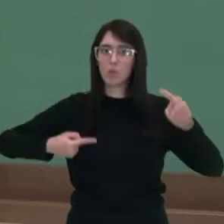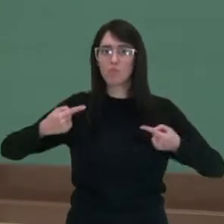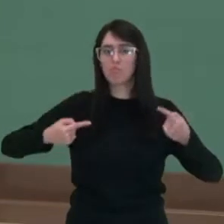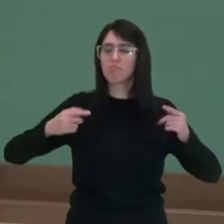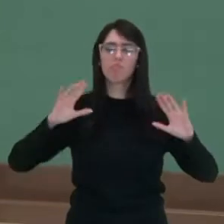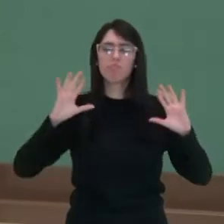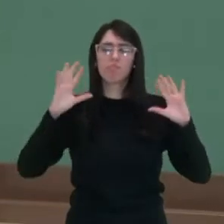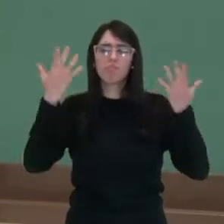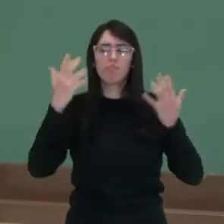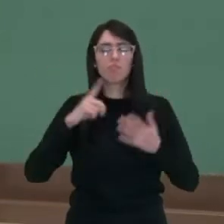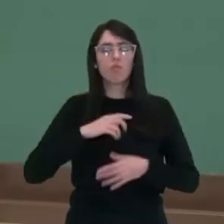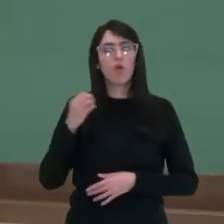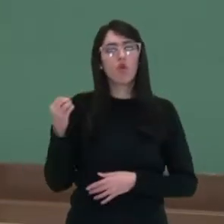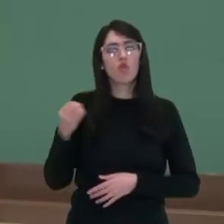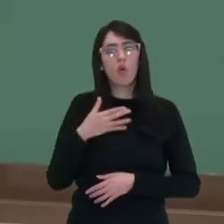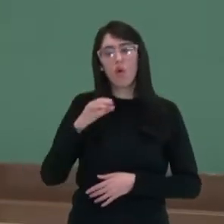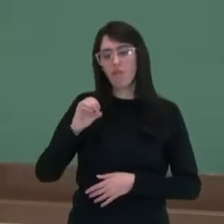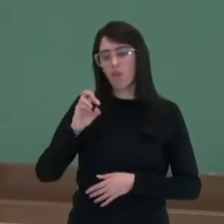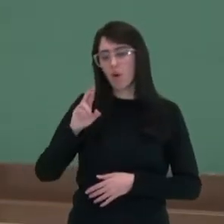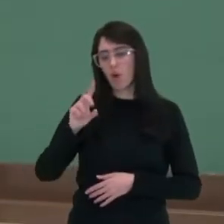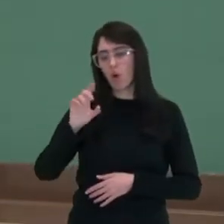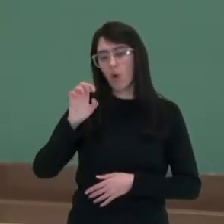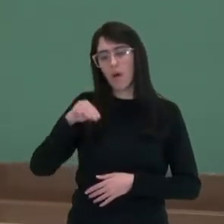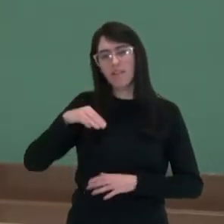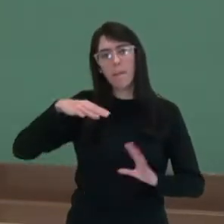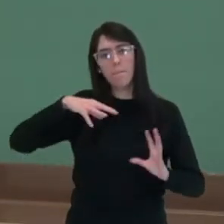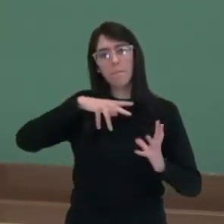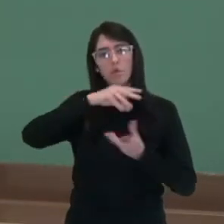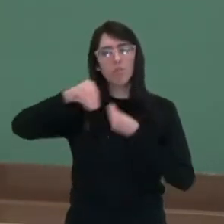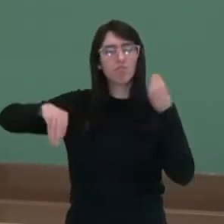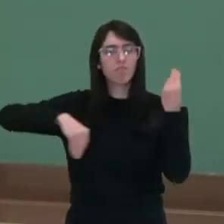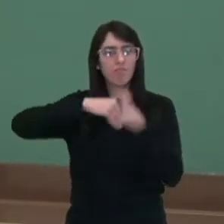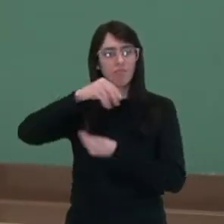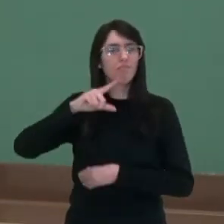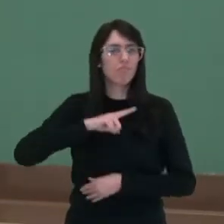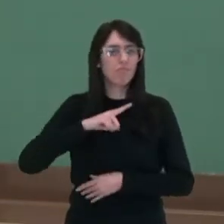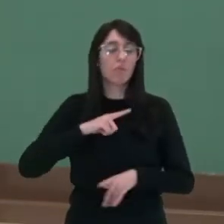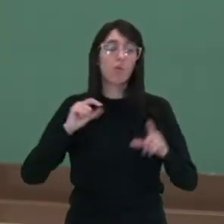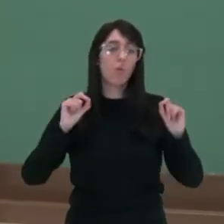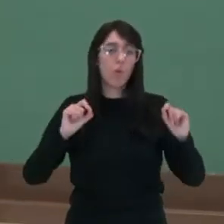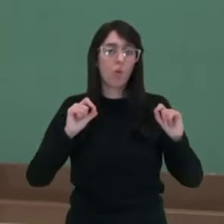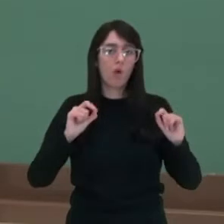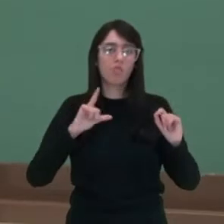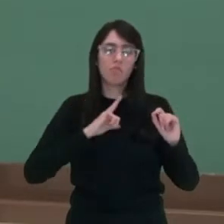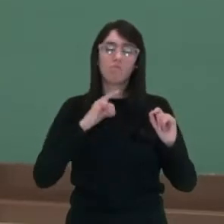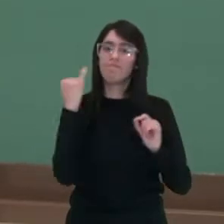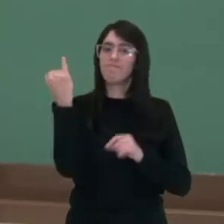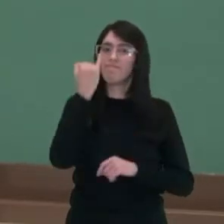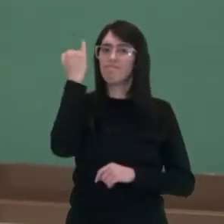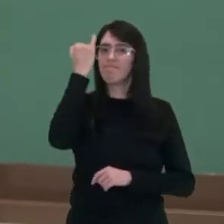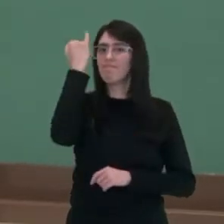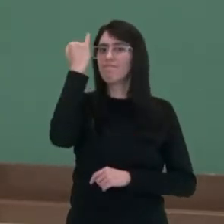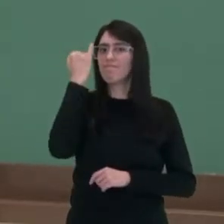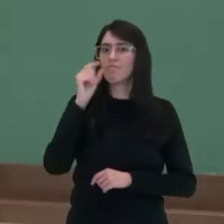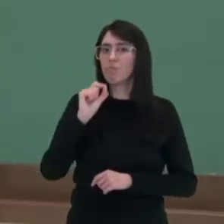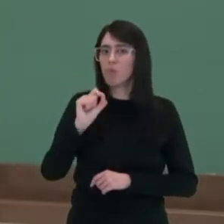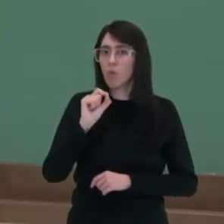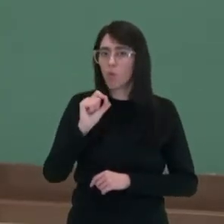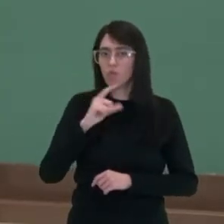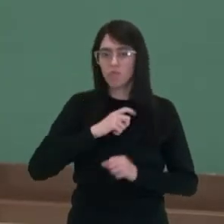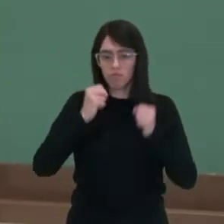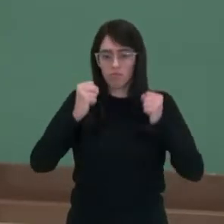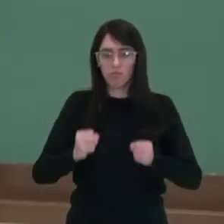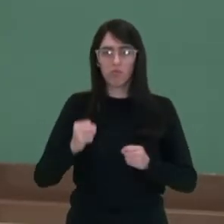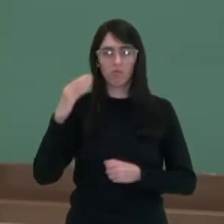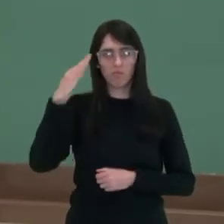para uma nova ordem mundial, para um mundo multipolar, aonde muito mais importante do que o poderio militar, o